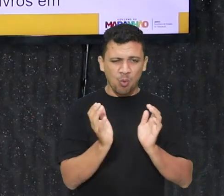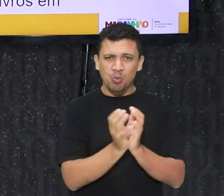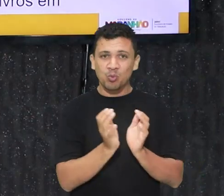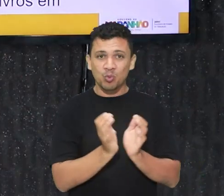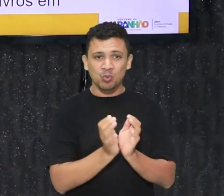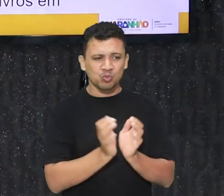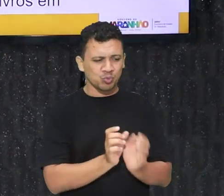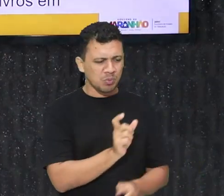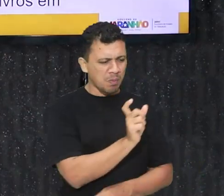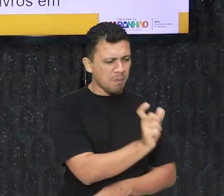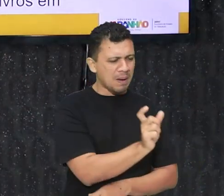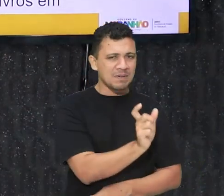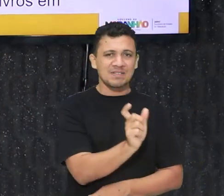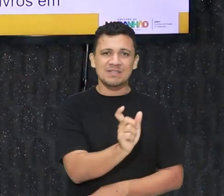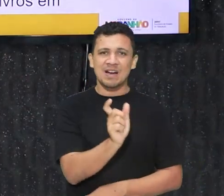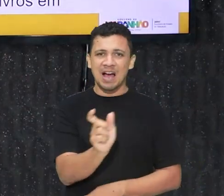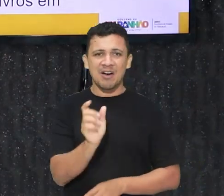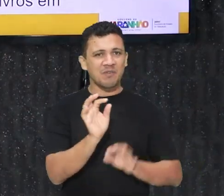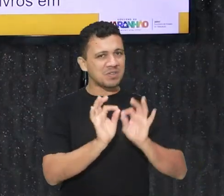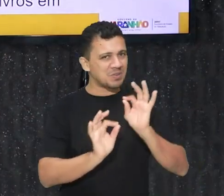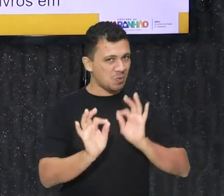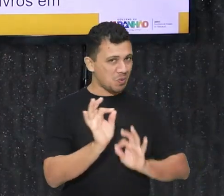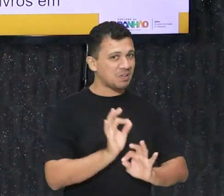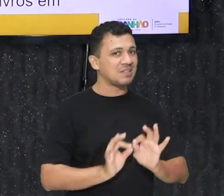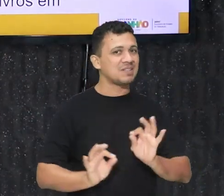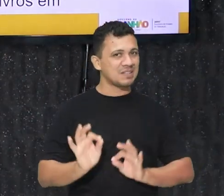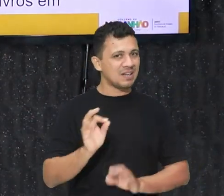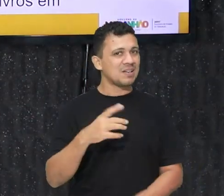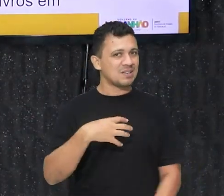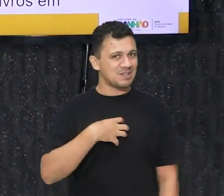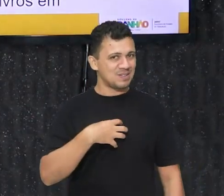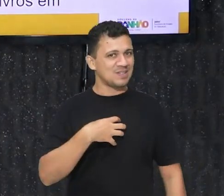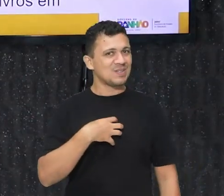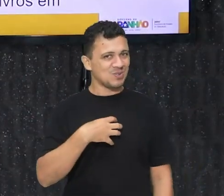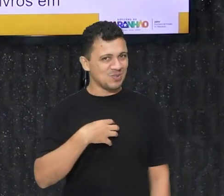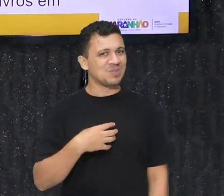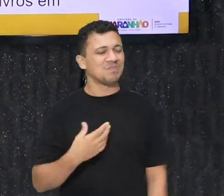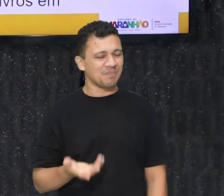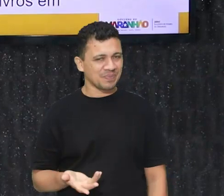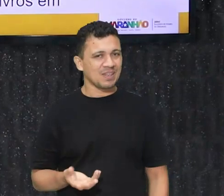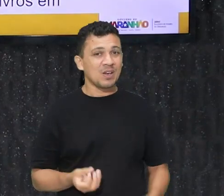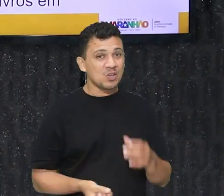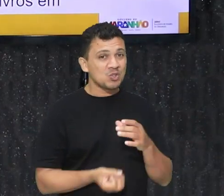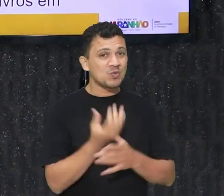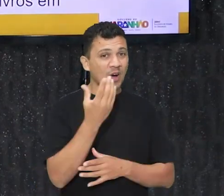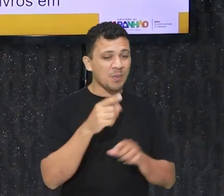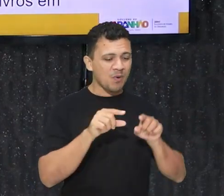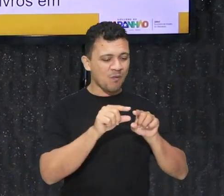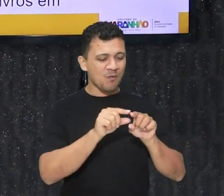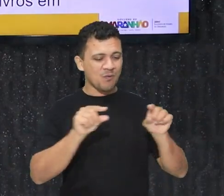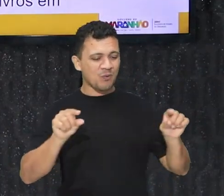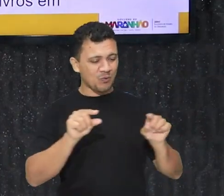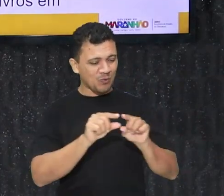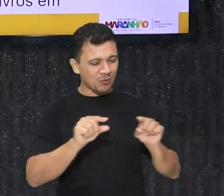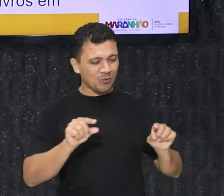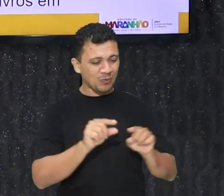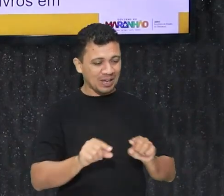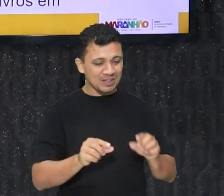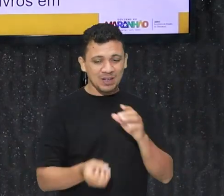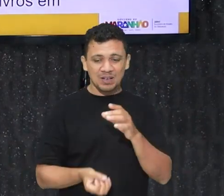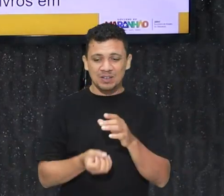palavras encadeadas, organizadas, se formam em frases que formam